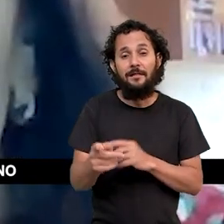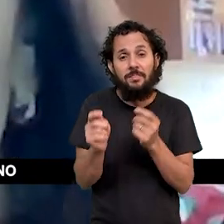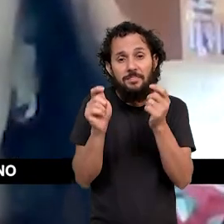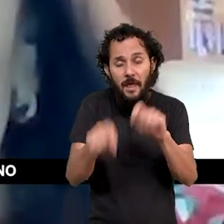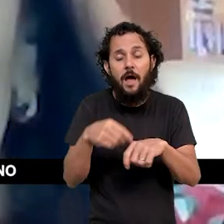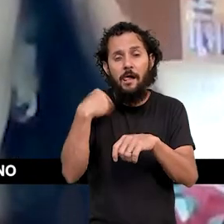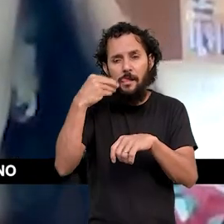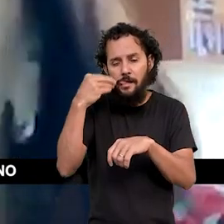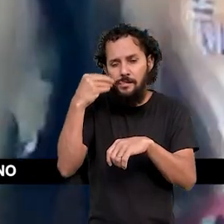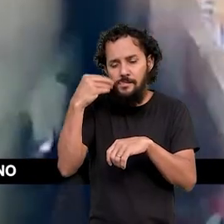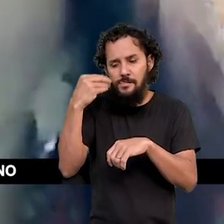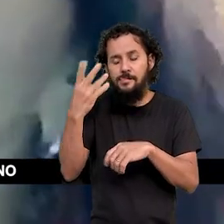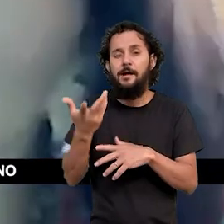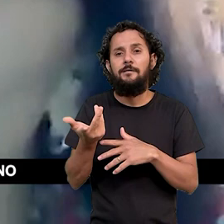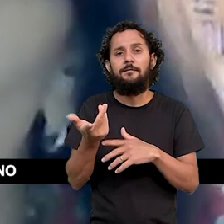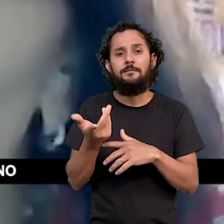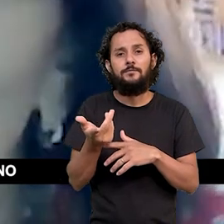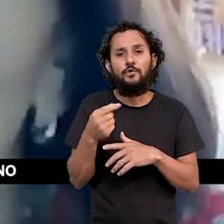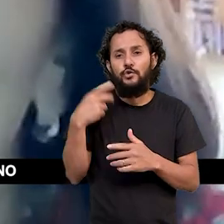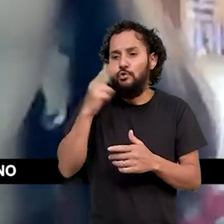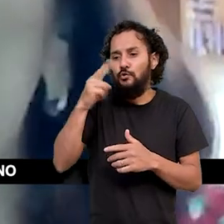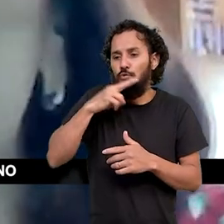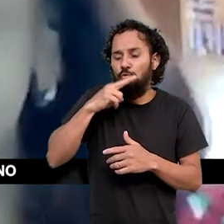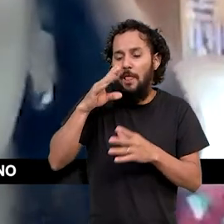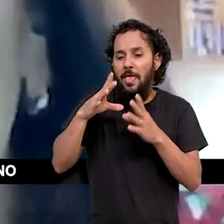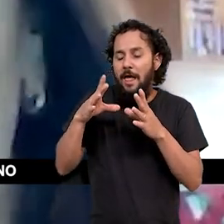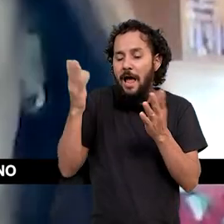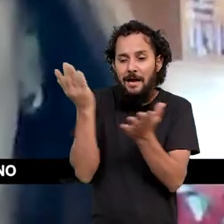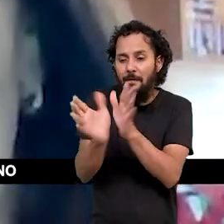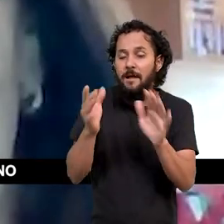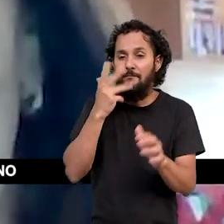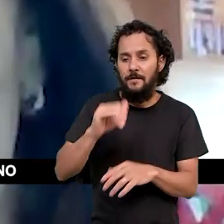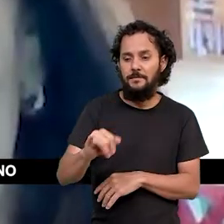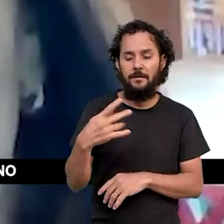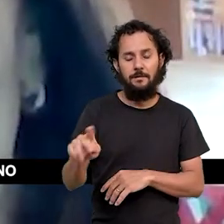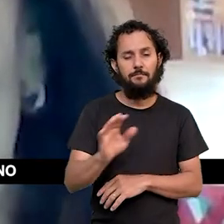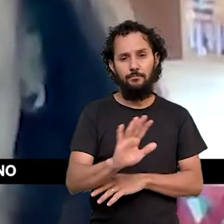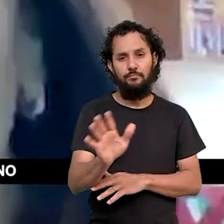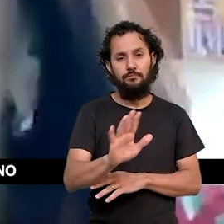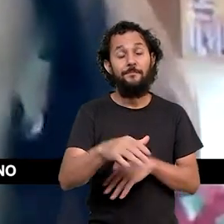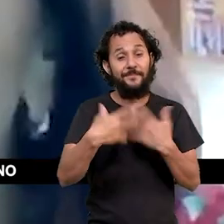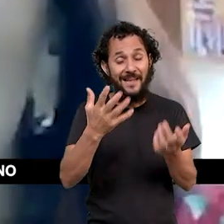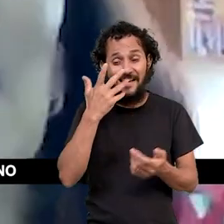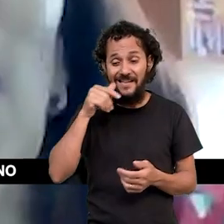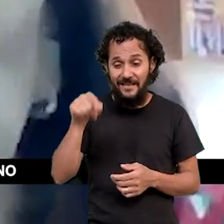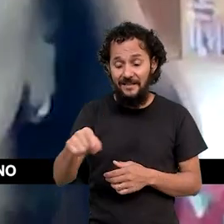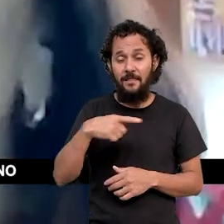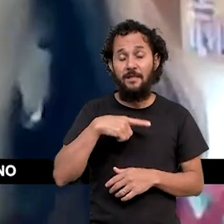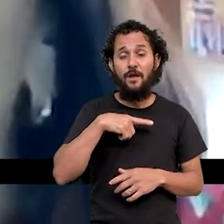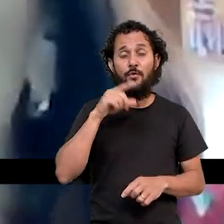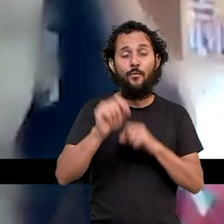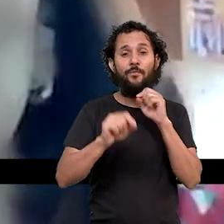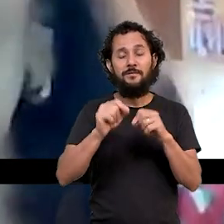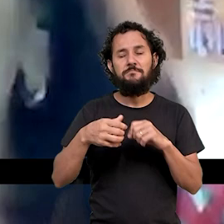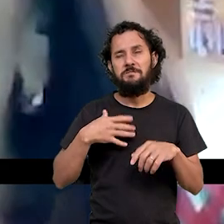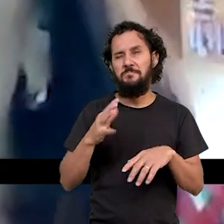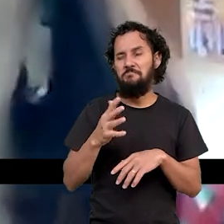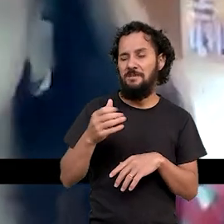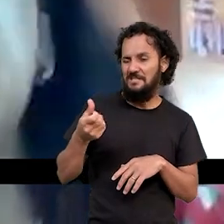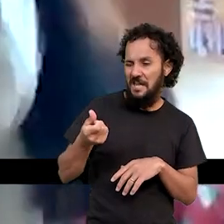puderem, não tenhamos urgência em acabar com a infância. As crianças têm hoje, no